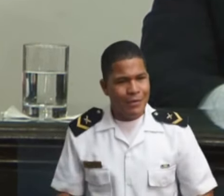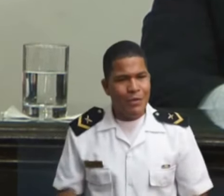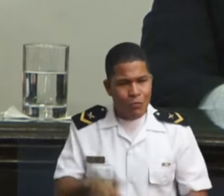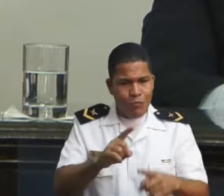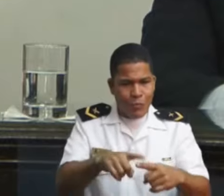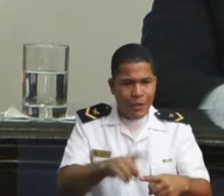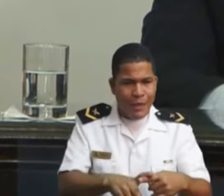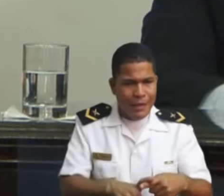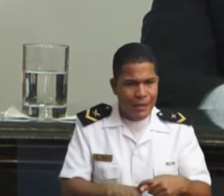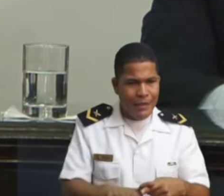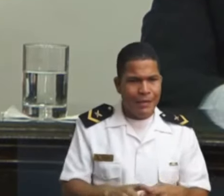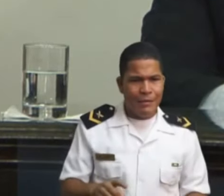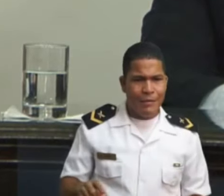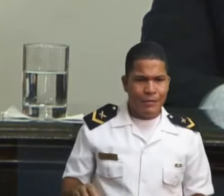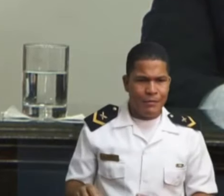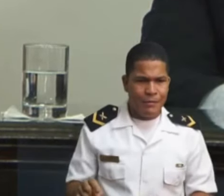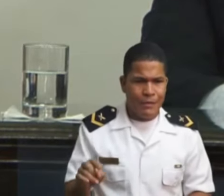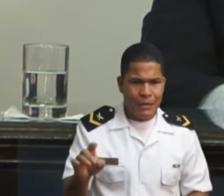porque cada